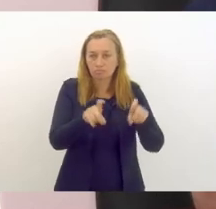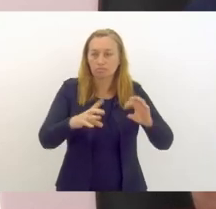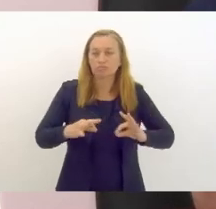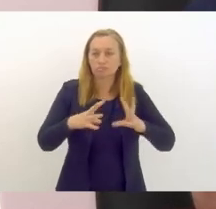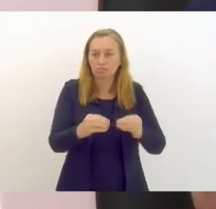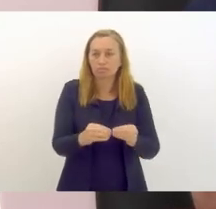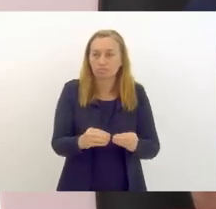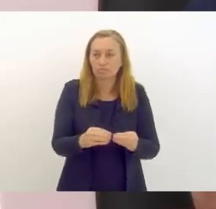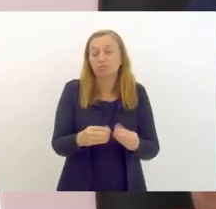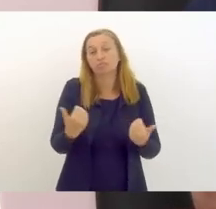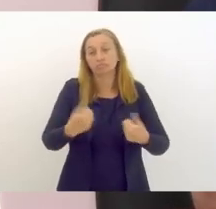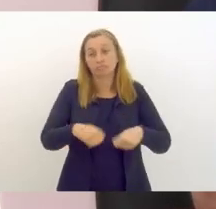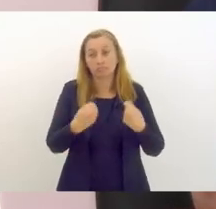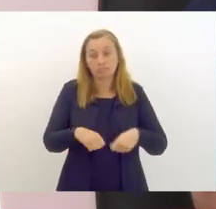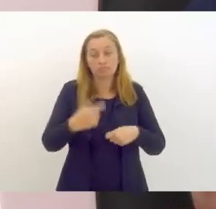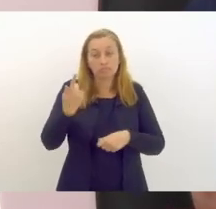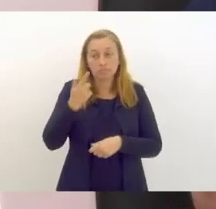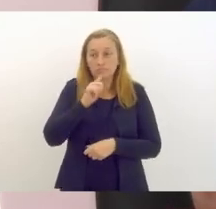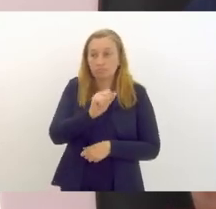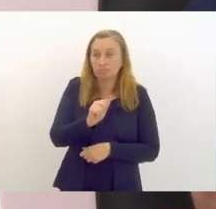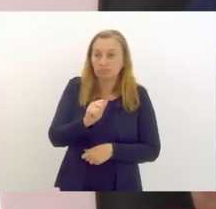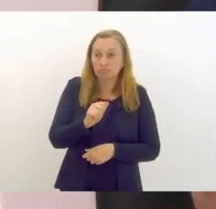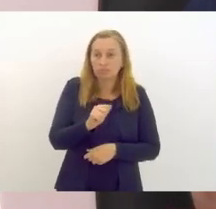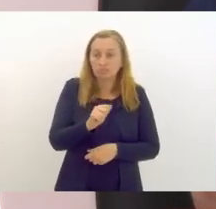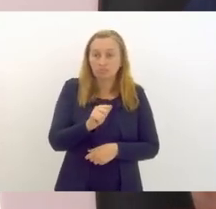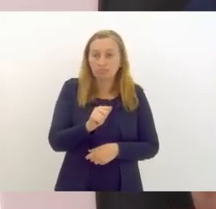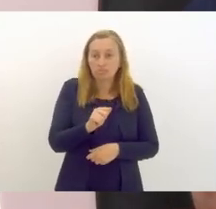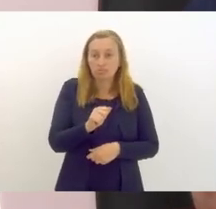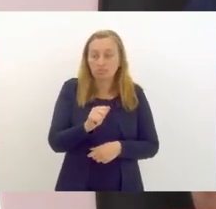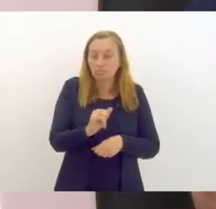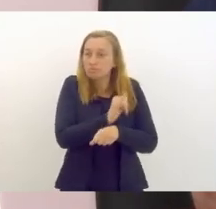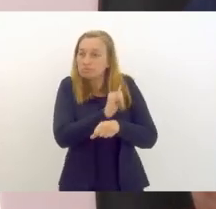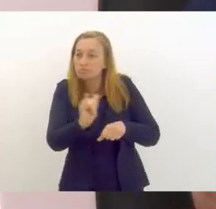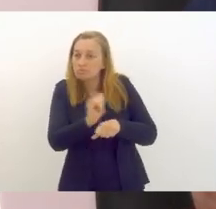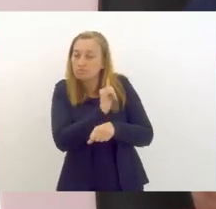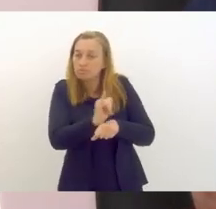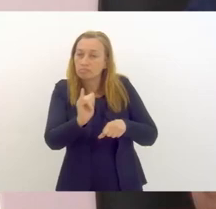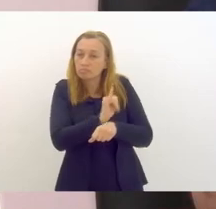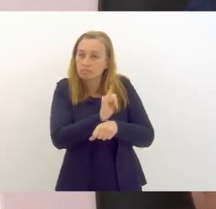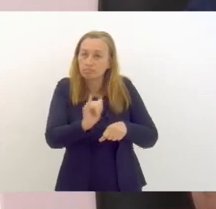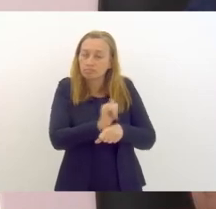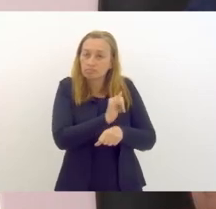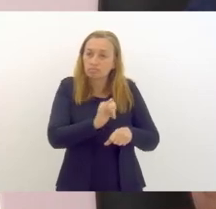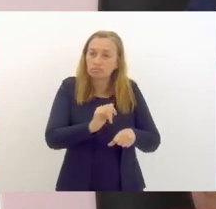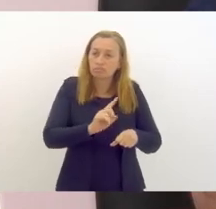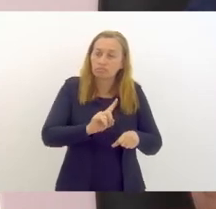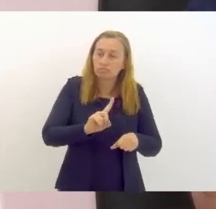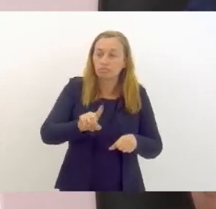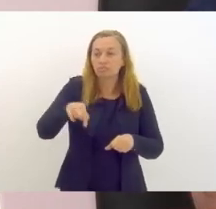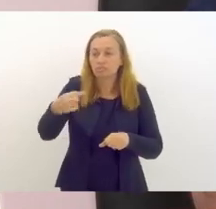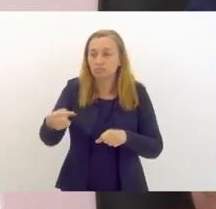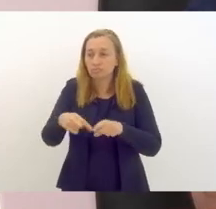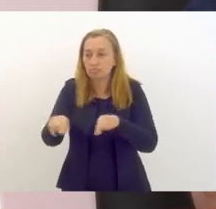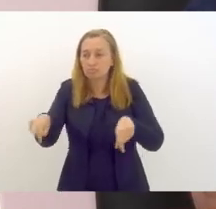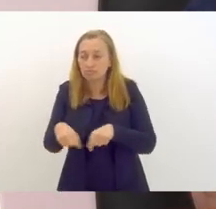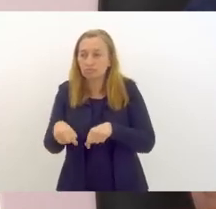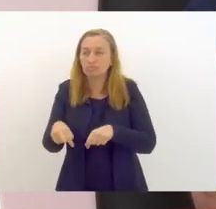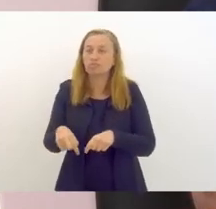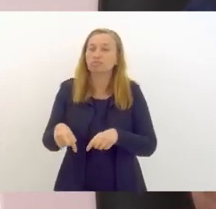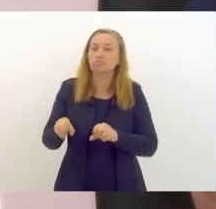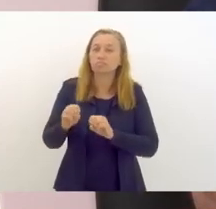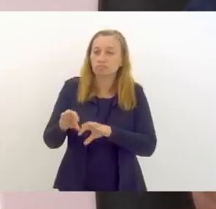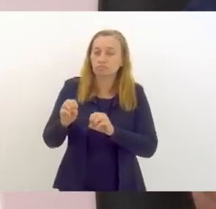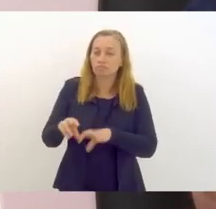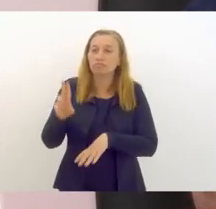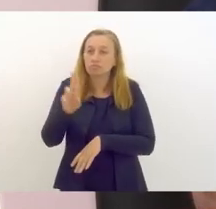conseguir articular isso para que essas melhorias, essas ferramentas